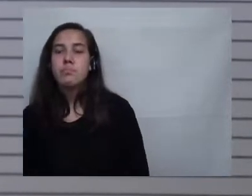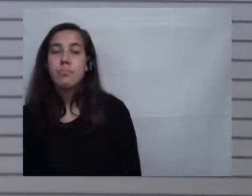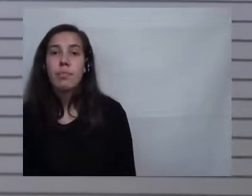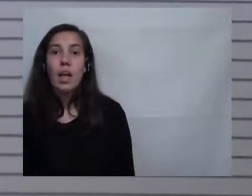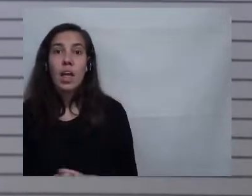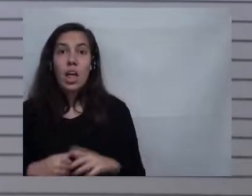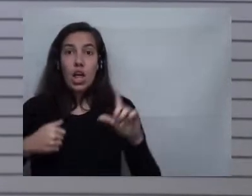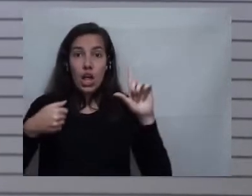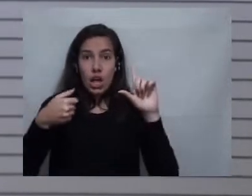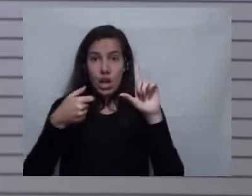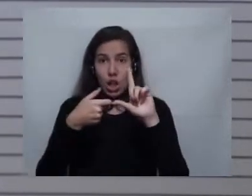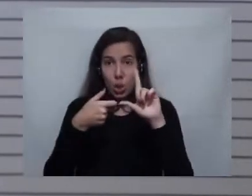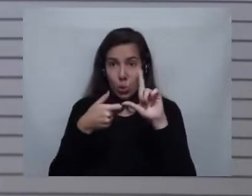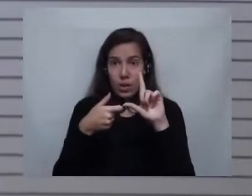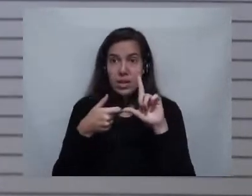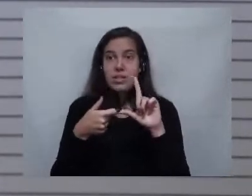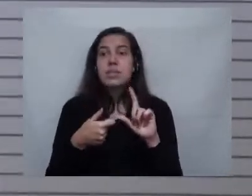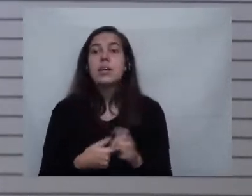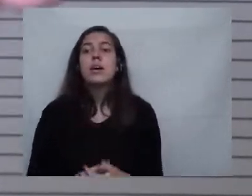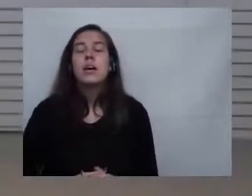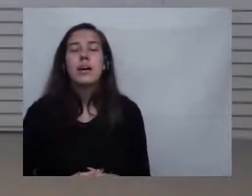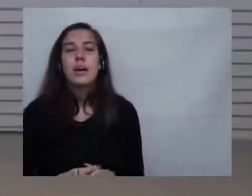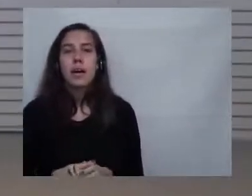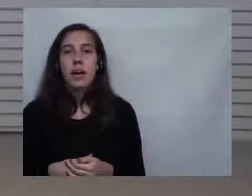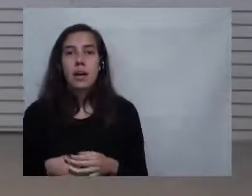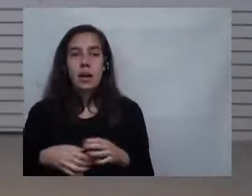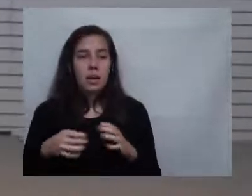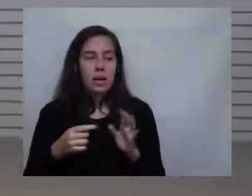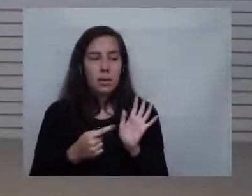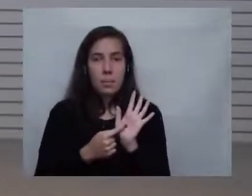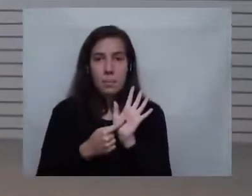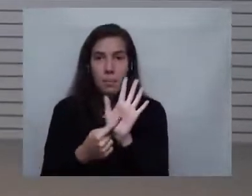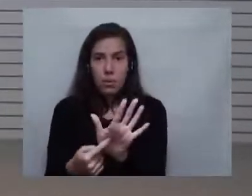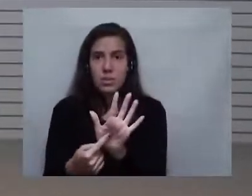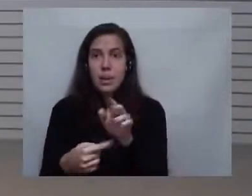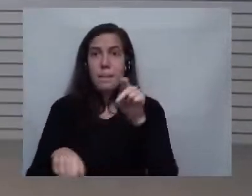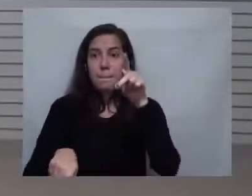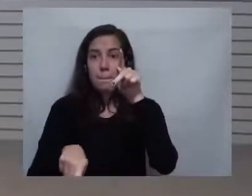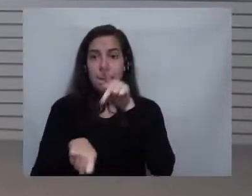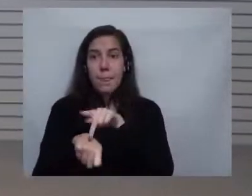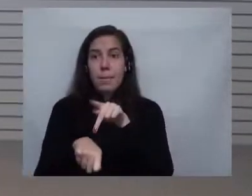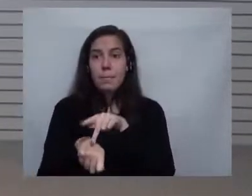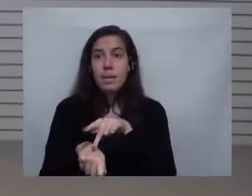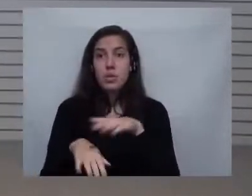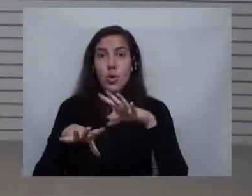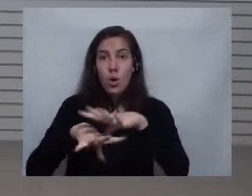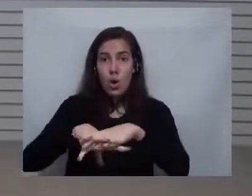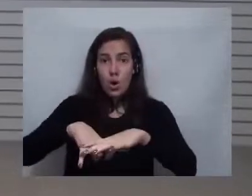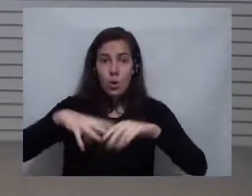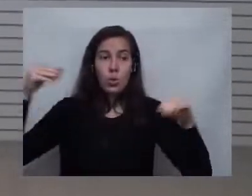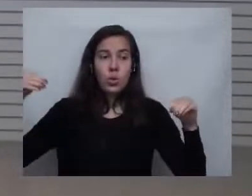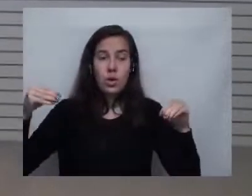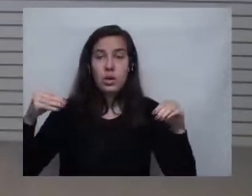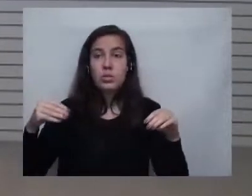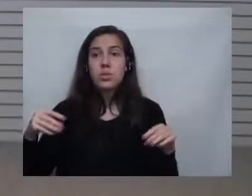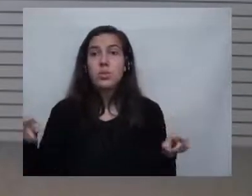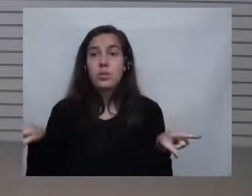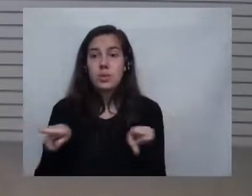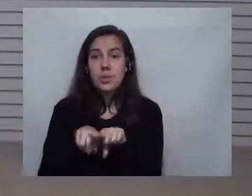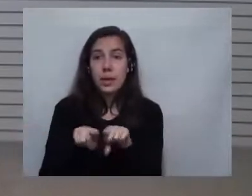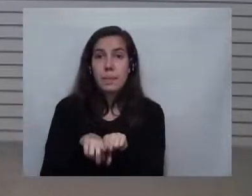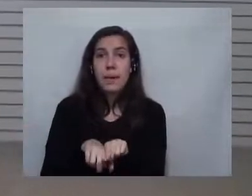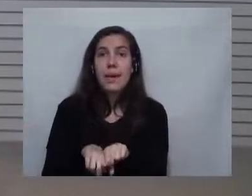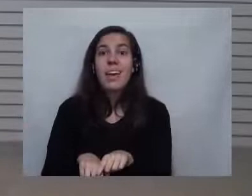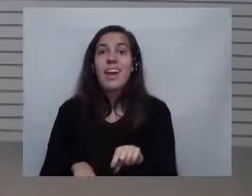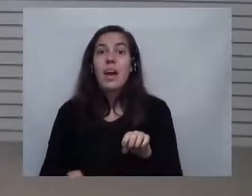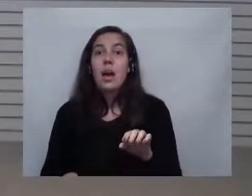Lucas narra depois Pedro o procurando a